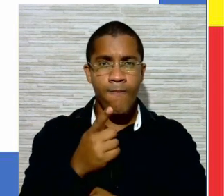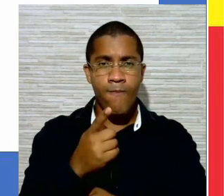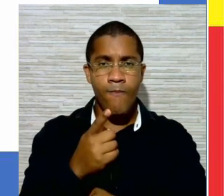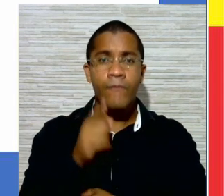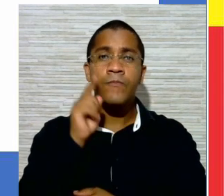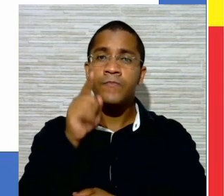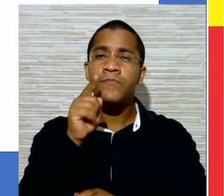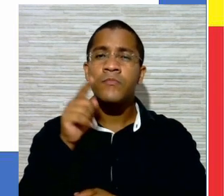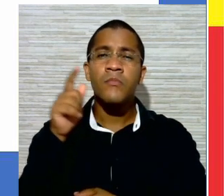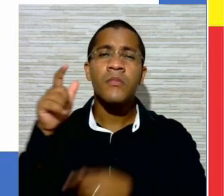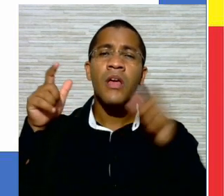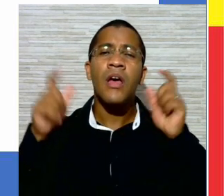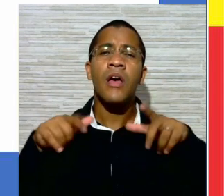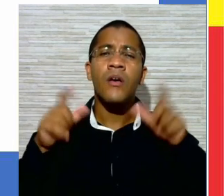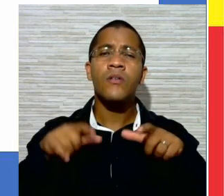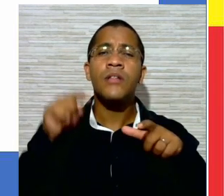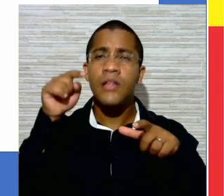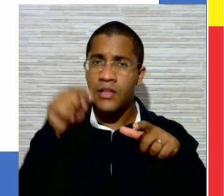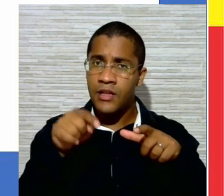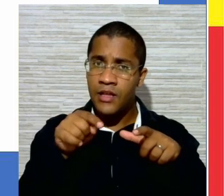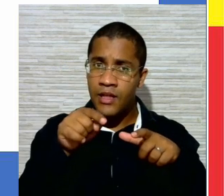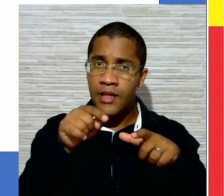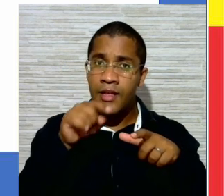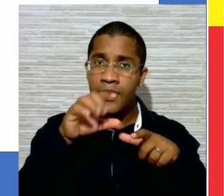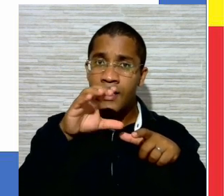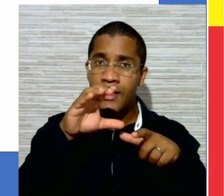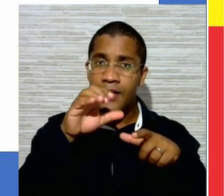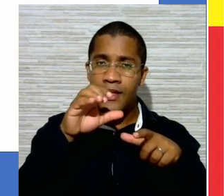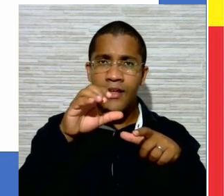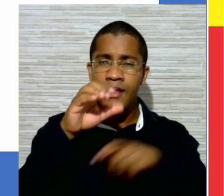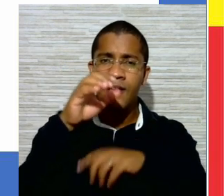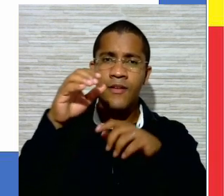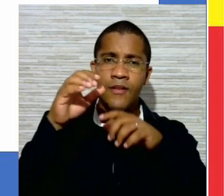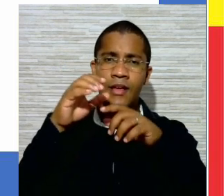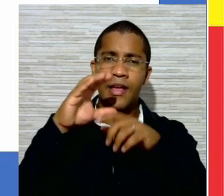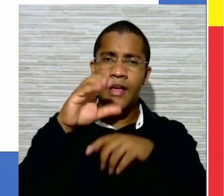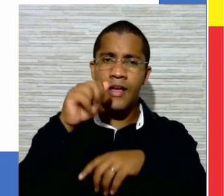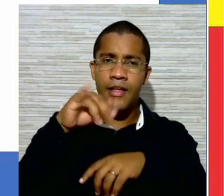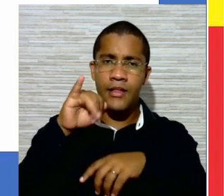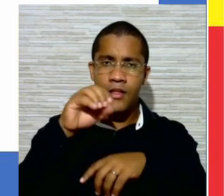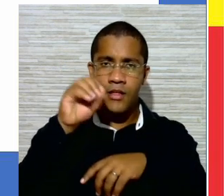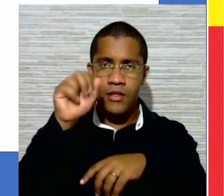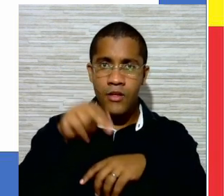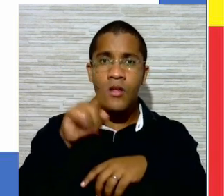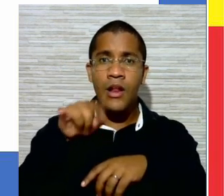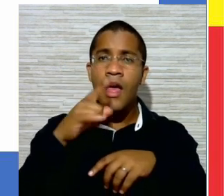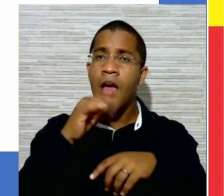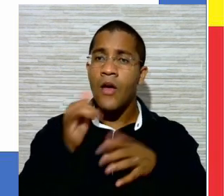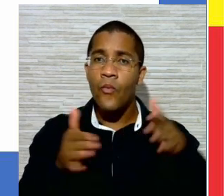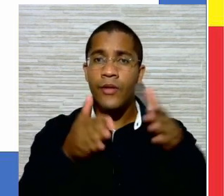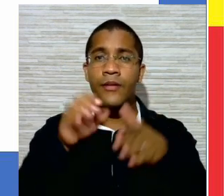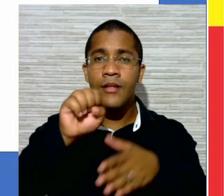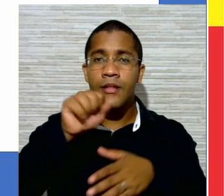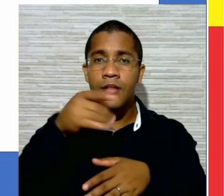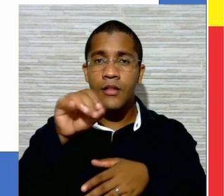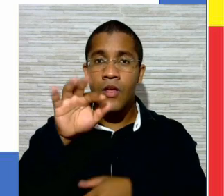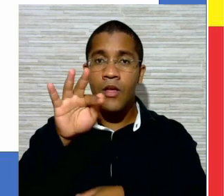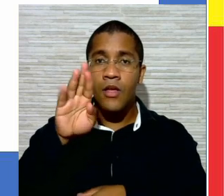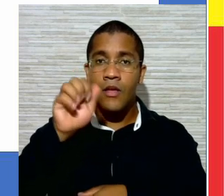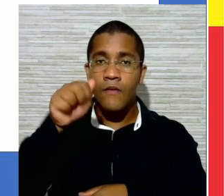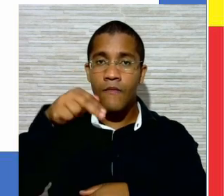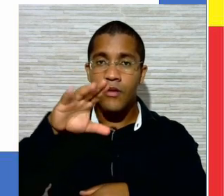agora. Esses aí são os canyons, né? No Rio São Francisco. Então, pessoas aí usufruindo também, né? Fazendo turismo. O turismo é